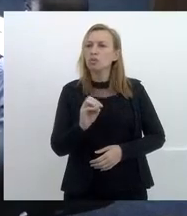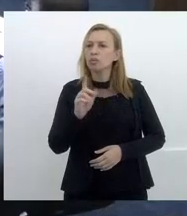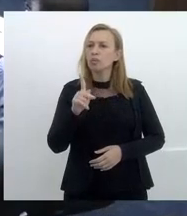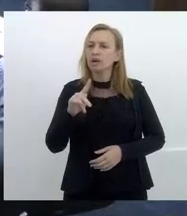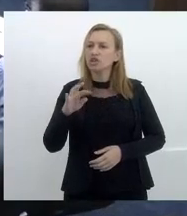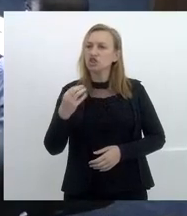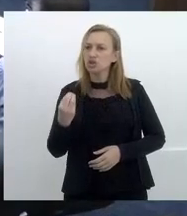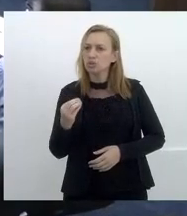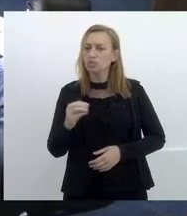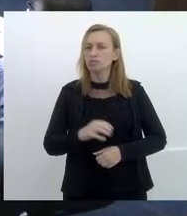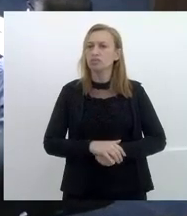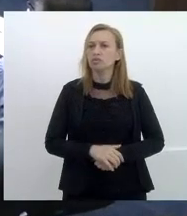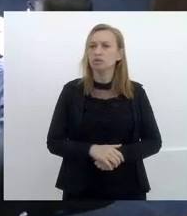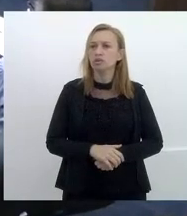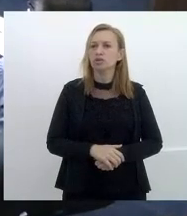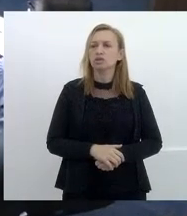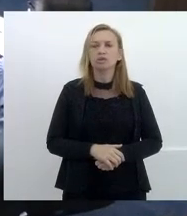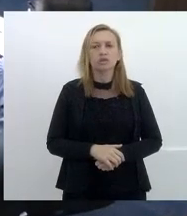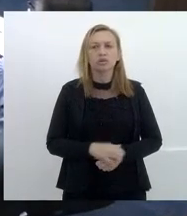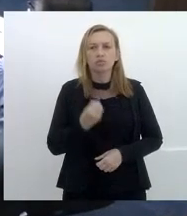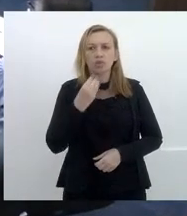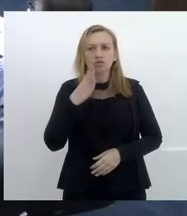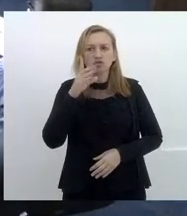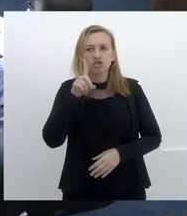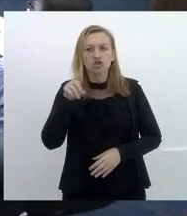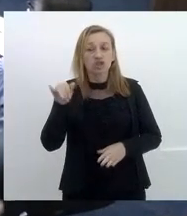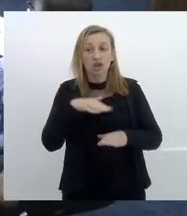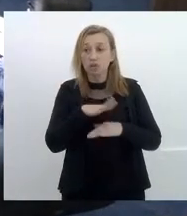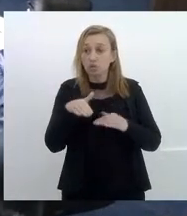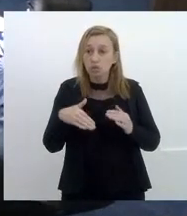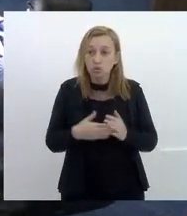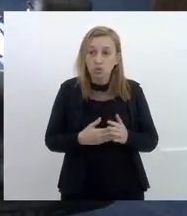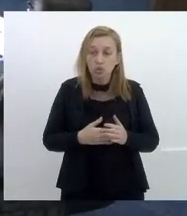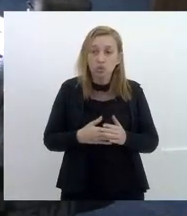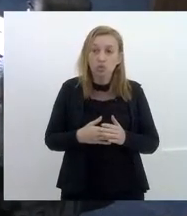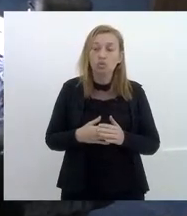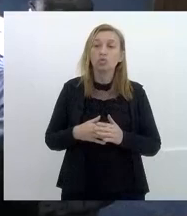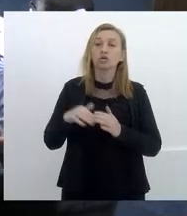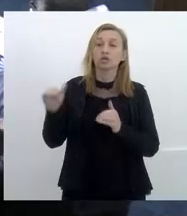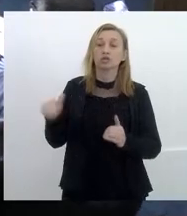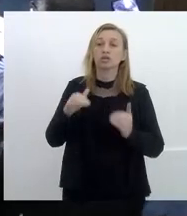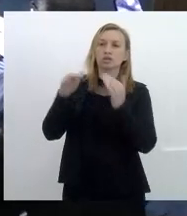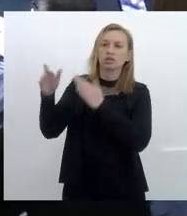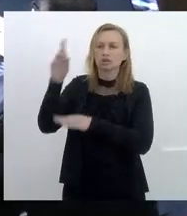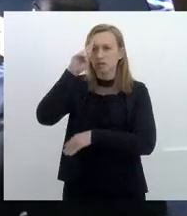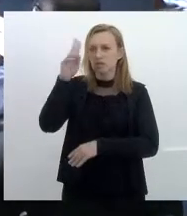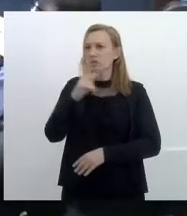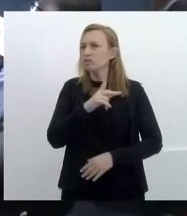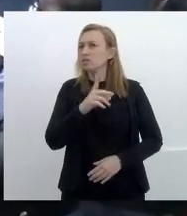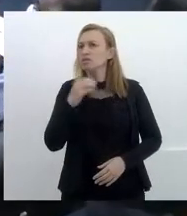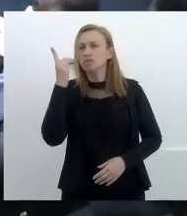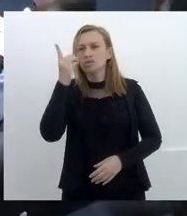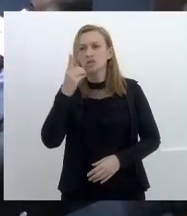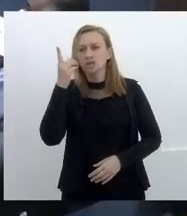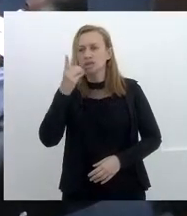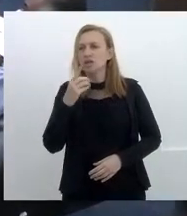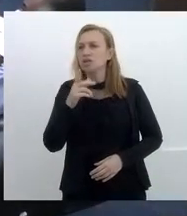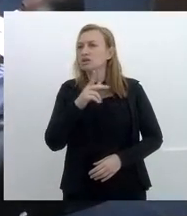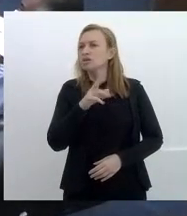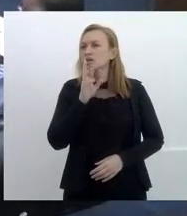Doutor Cláudio Bom dia todos Excelentíssimo Senhor Deputado Rodrigo Amorim Presidente